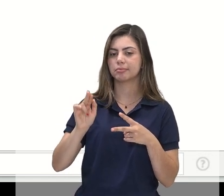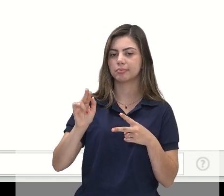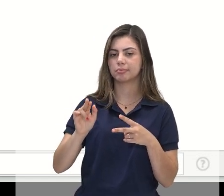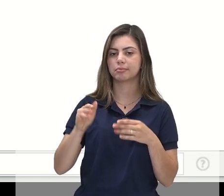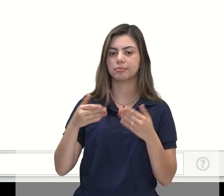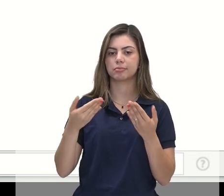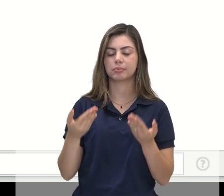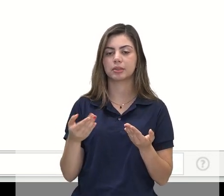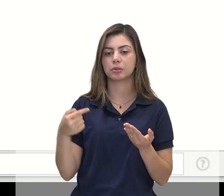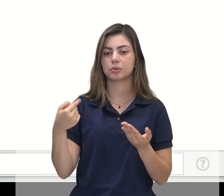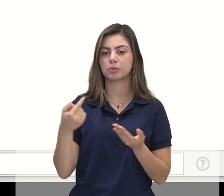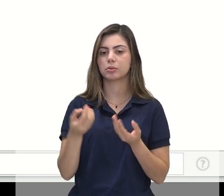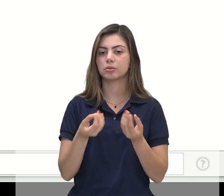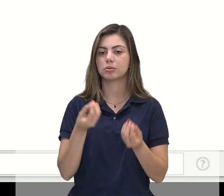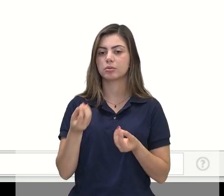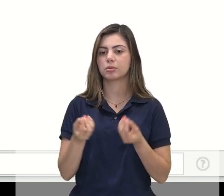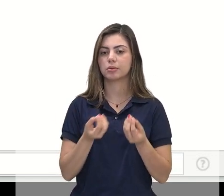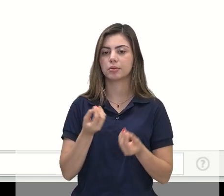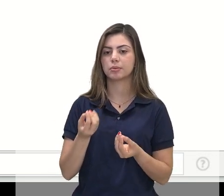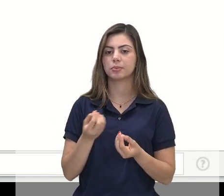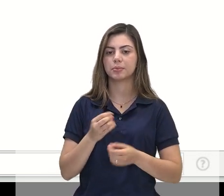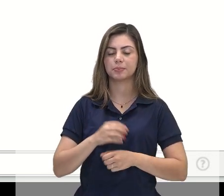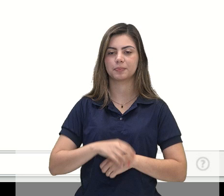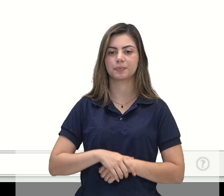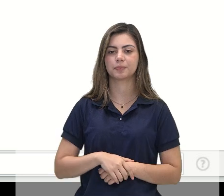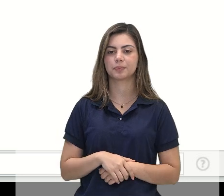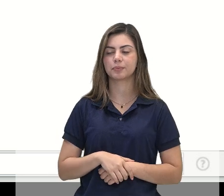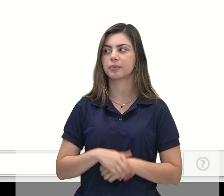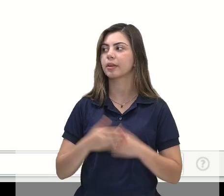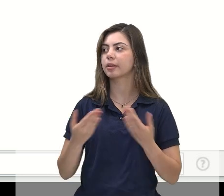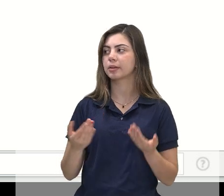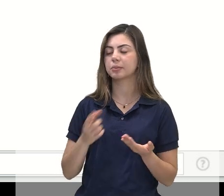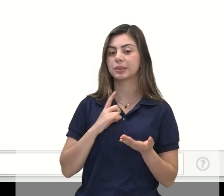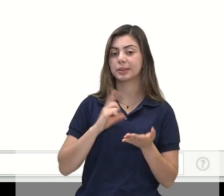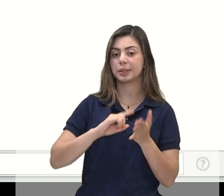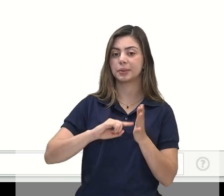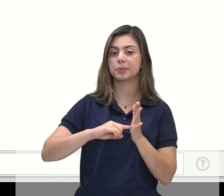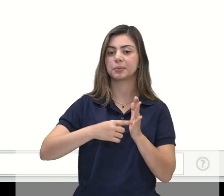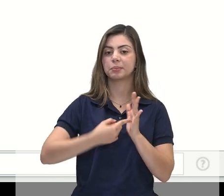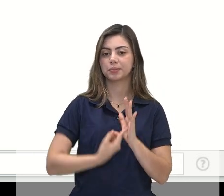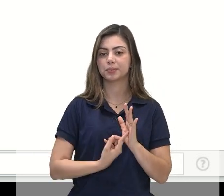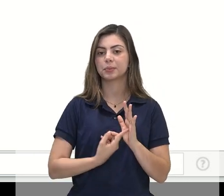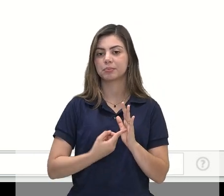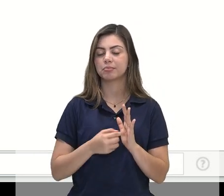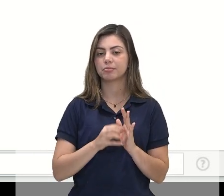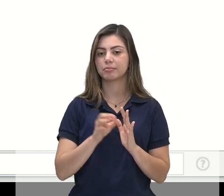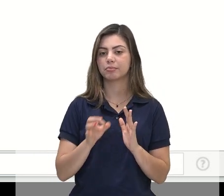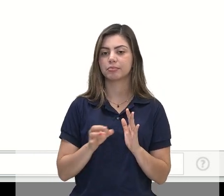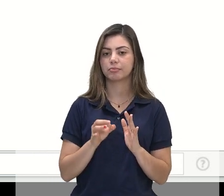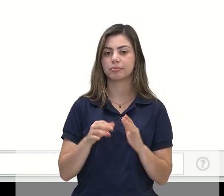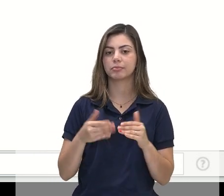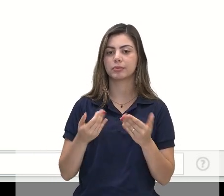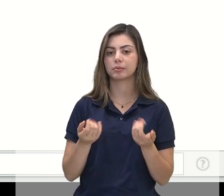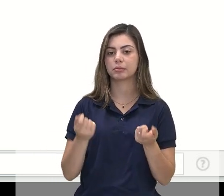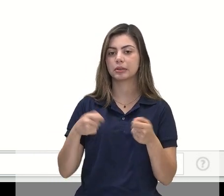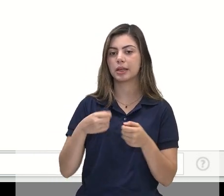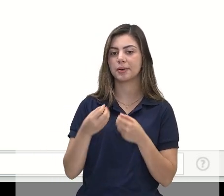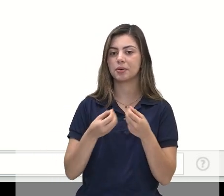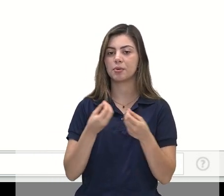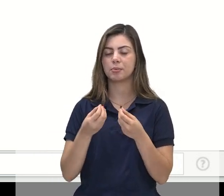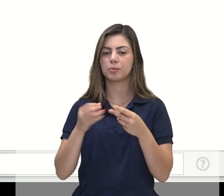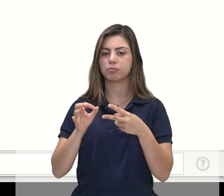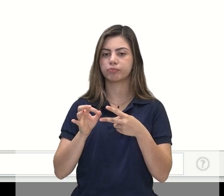como a gente vai mover aqui o nosso ponto aqui, certo? Nós podemos aumentar ou diminuir,